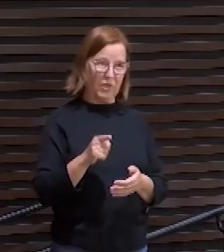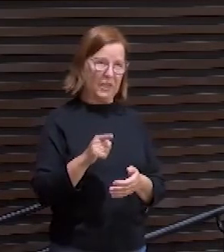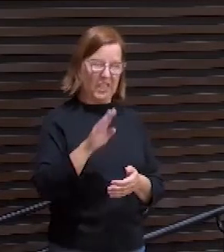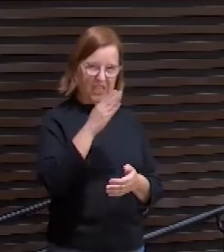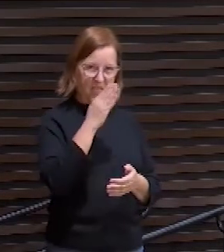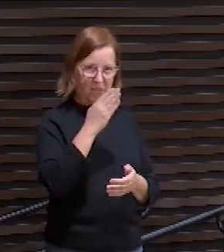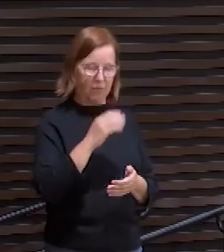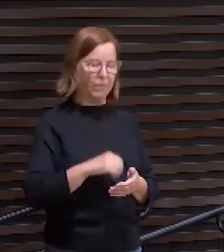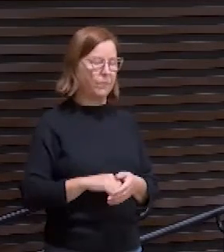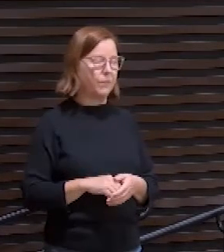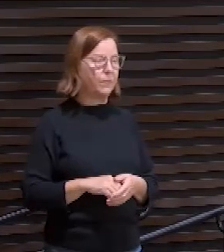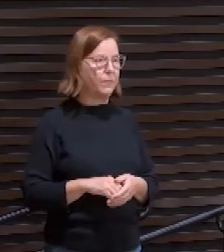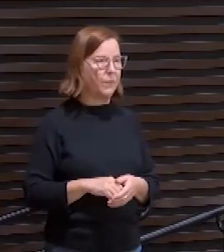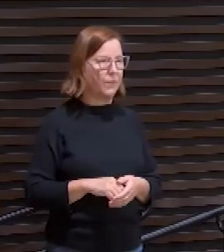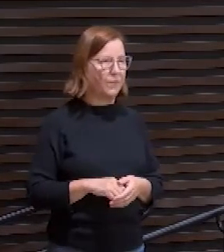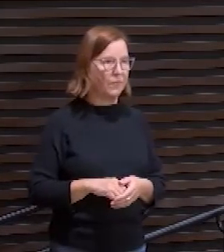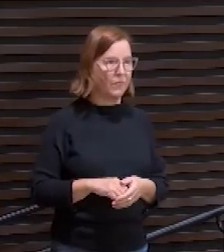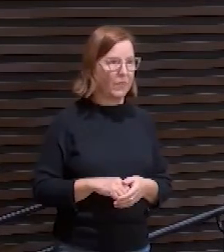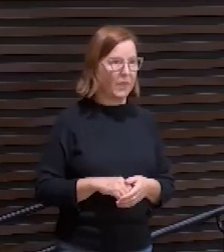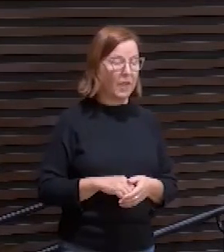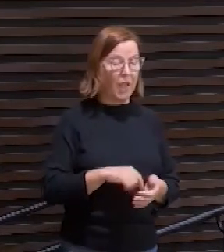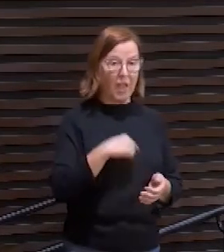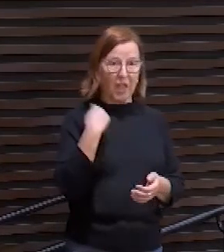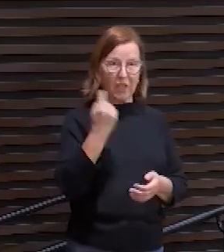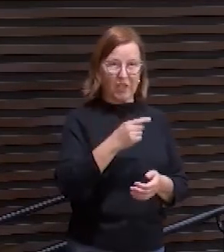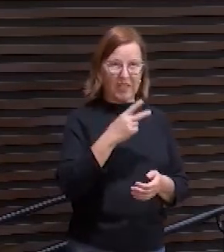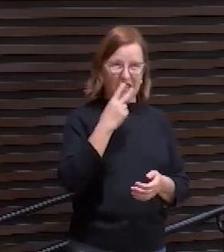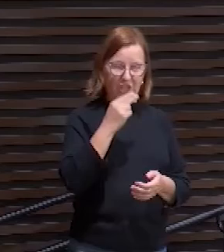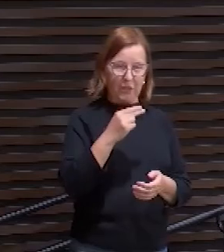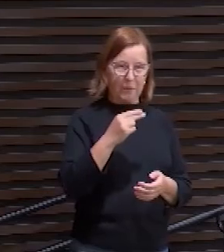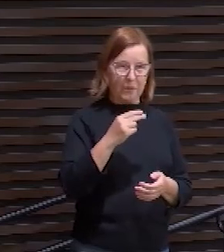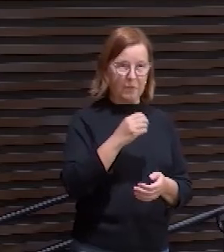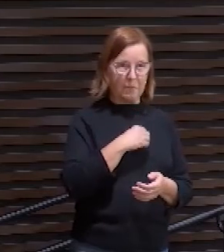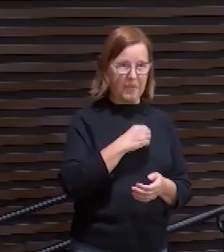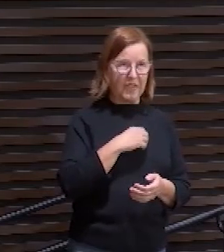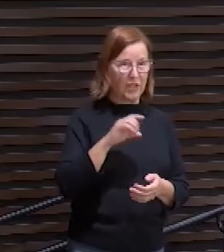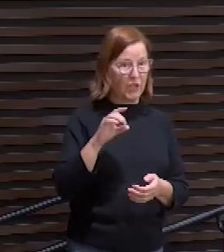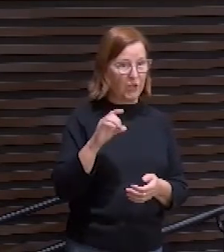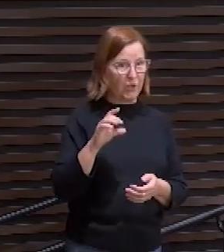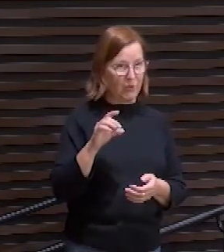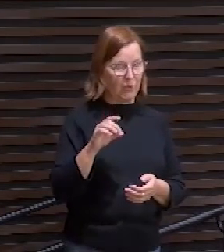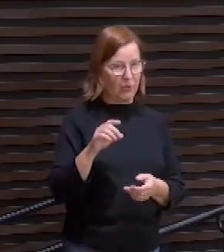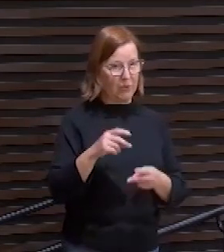É que nós achamos que pecado é apenas algo